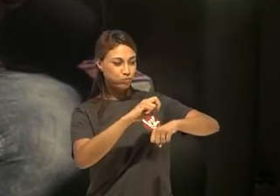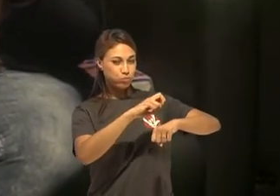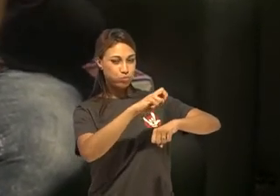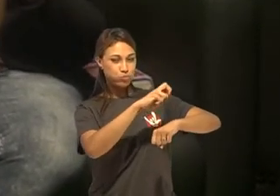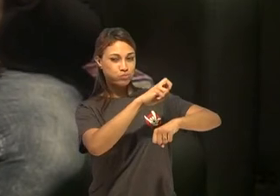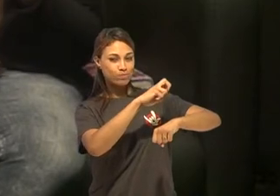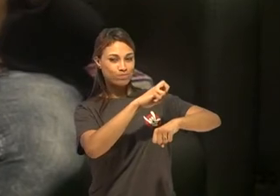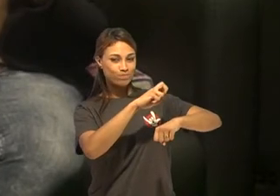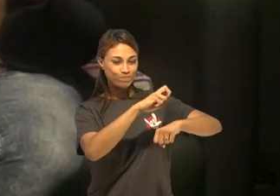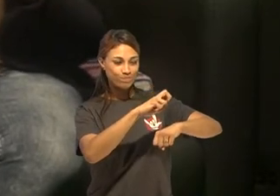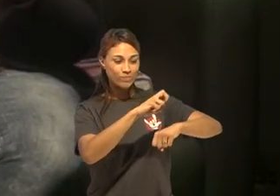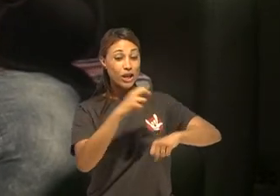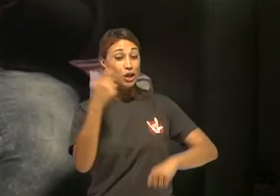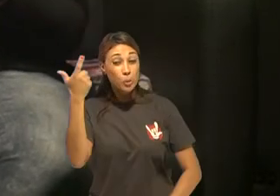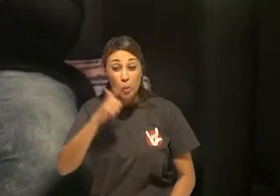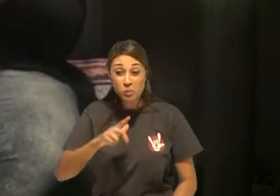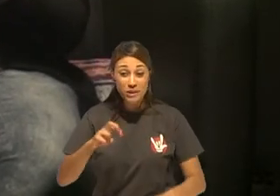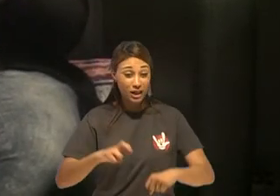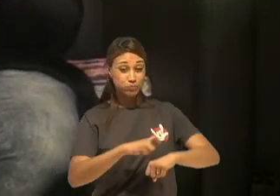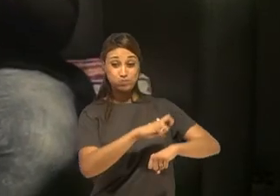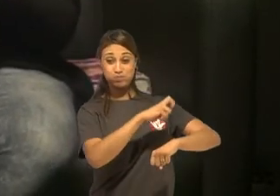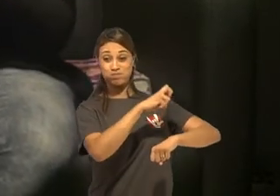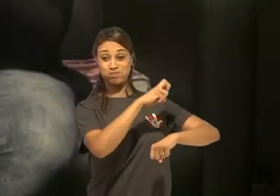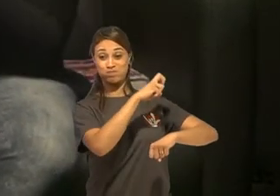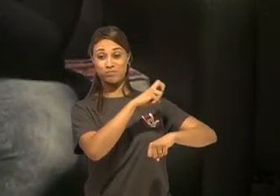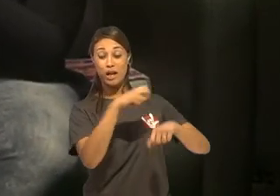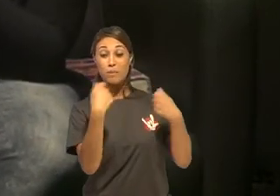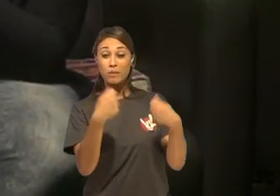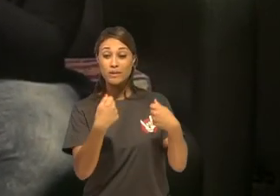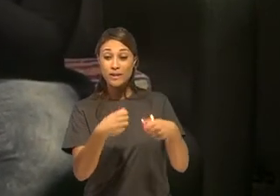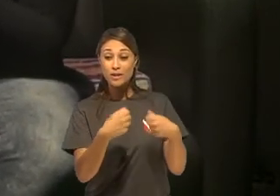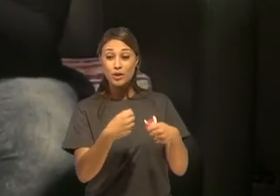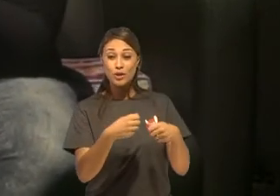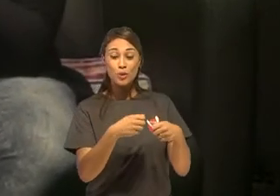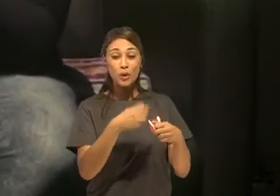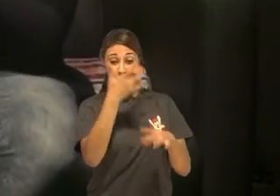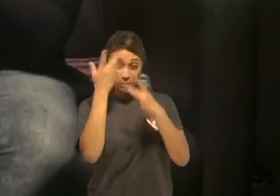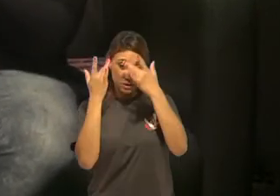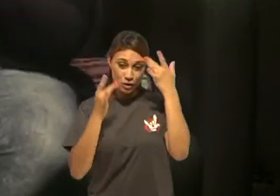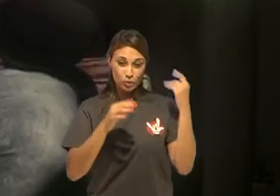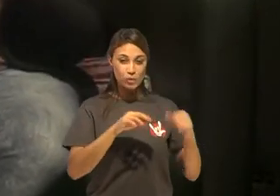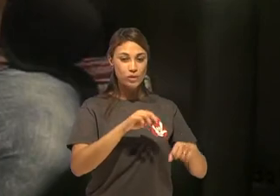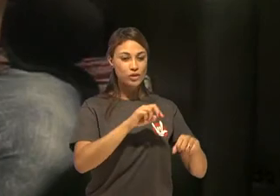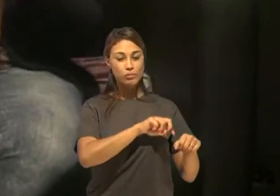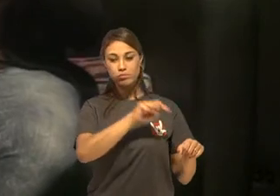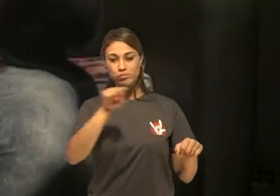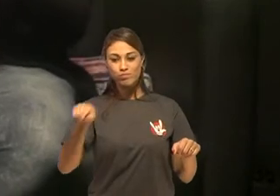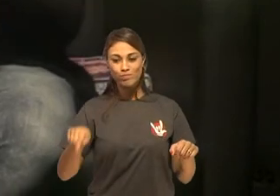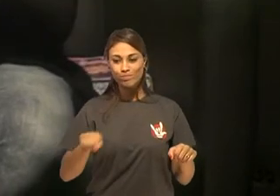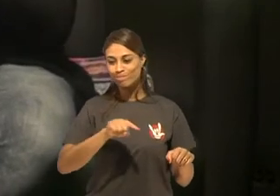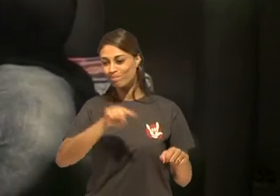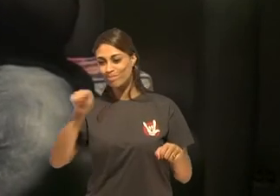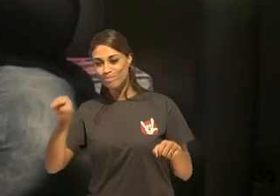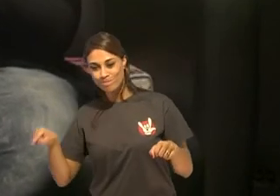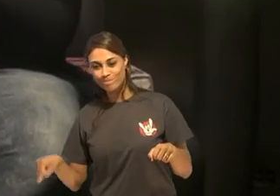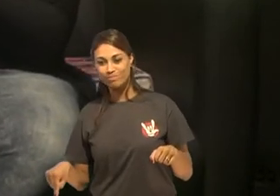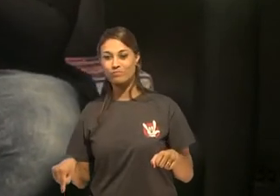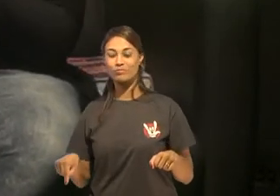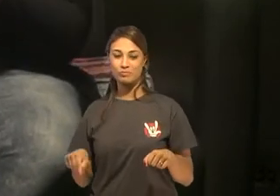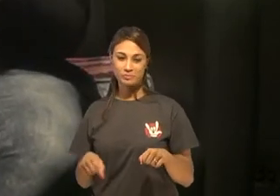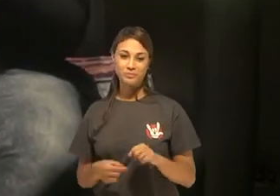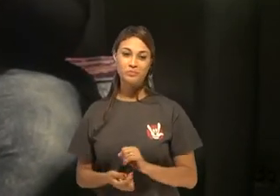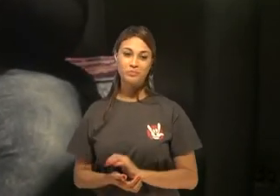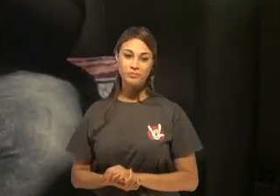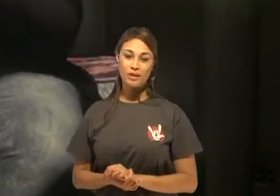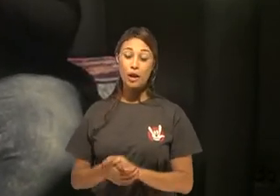tivemos que esvaziar o carro, colocar as coisas num outro carro, e o outro carro estava com a Vanessa dirigindo. Ela tinha que ter ido e voltado com o carro para carregar mais coisas,